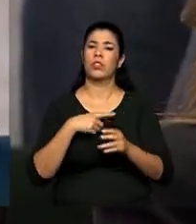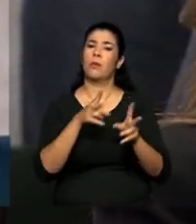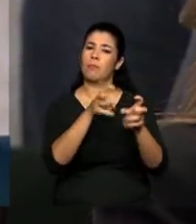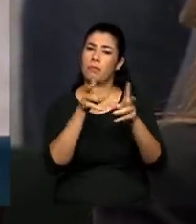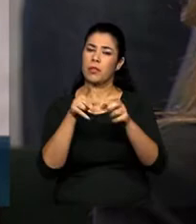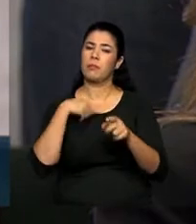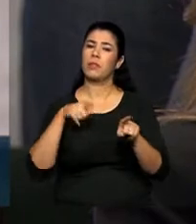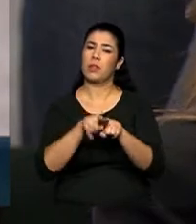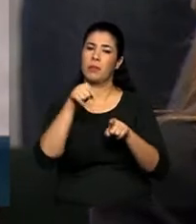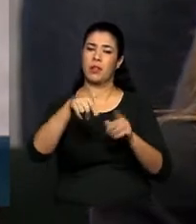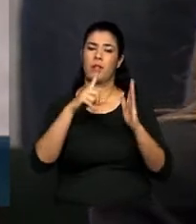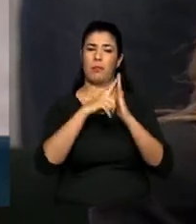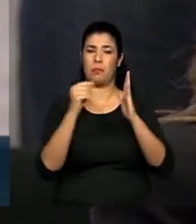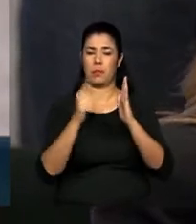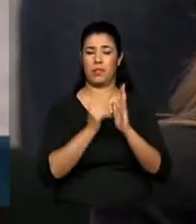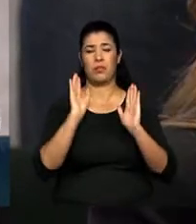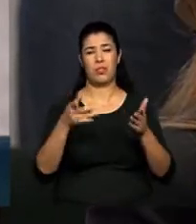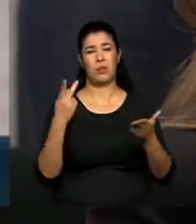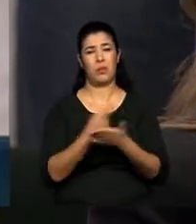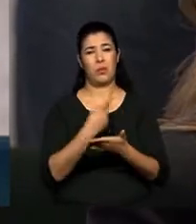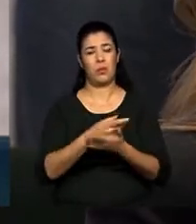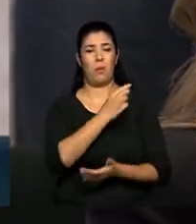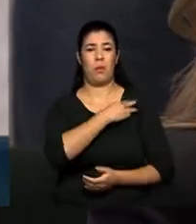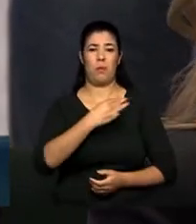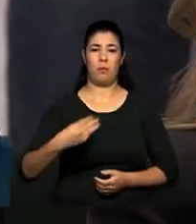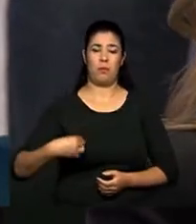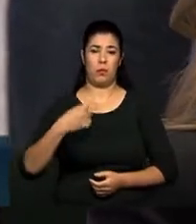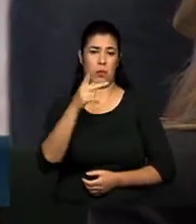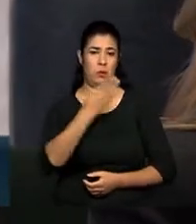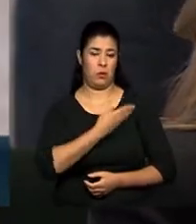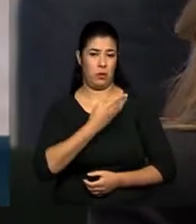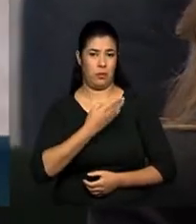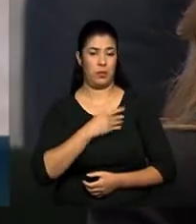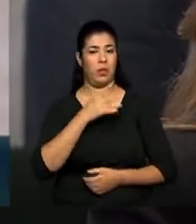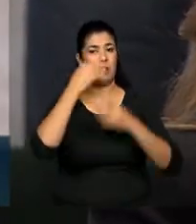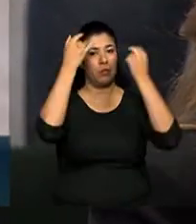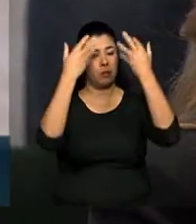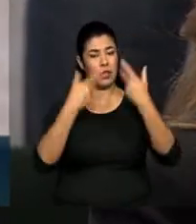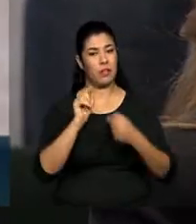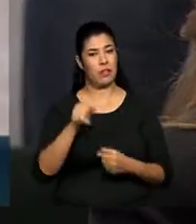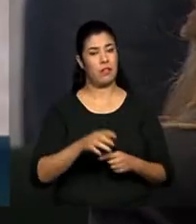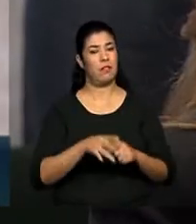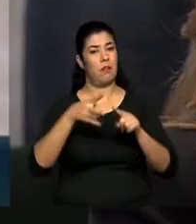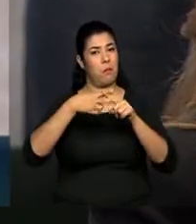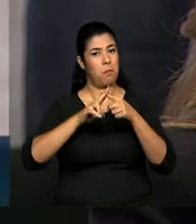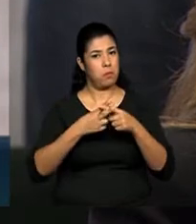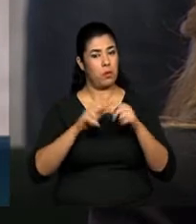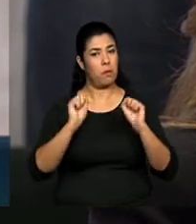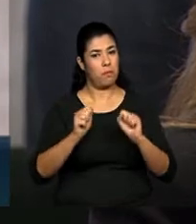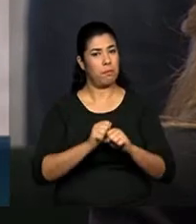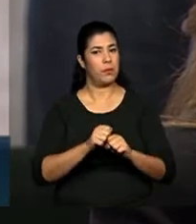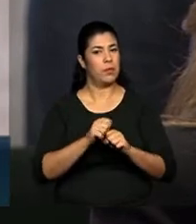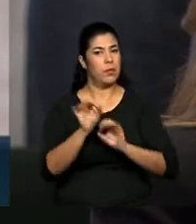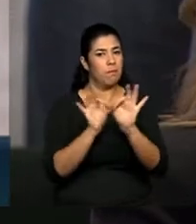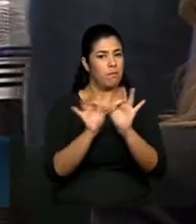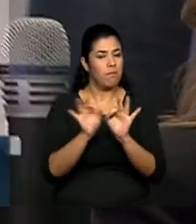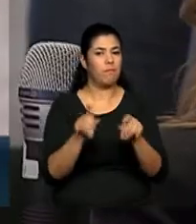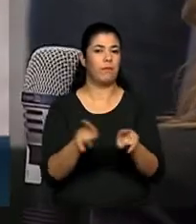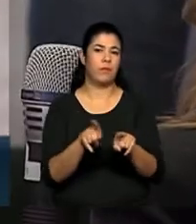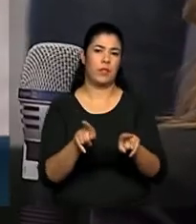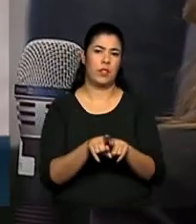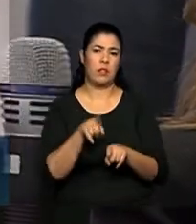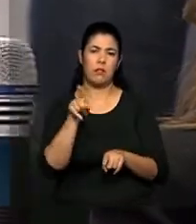mesmo no Palácio do Planalto os ministros, seus colegas, dizendo que as medidas podem ser aprimoradas. Então, eu queria saber, se não